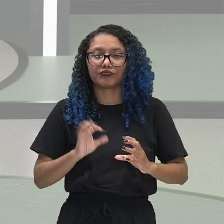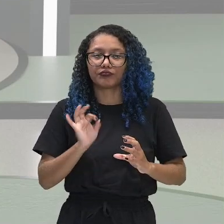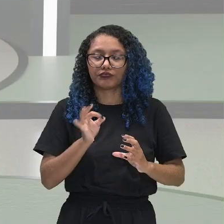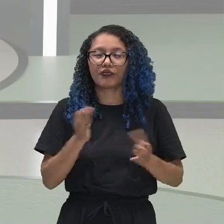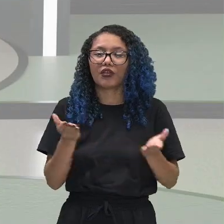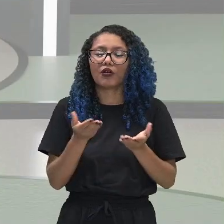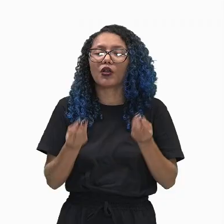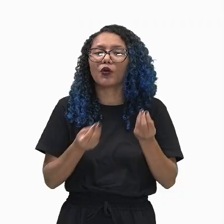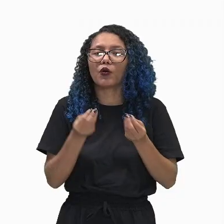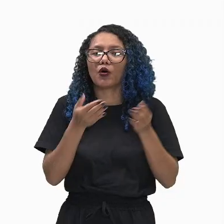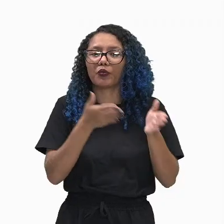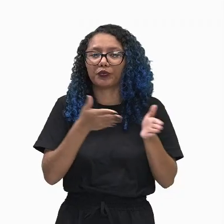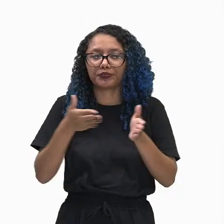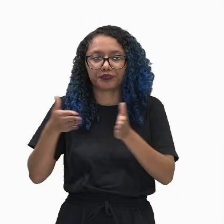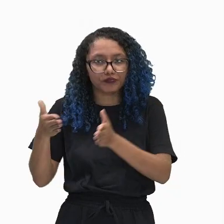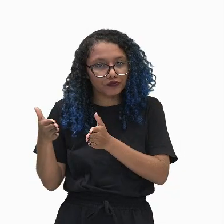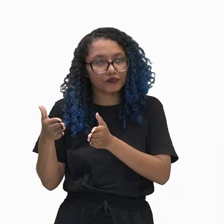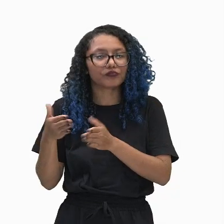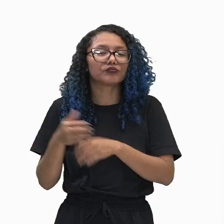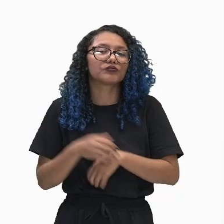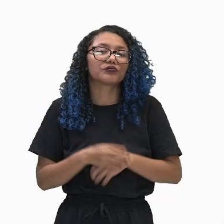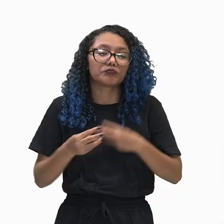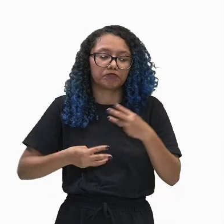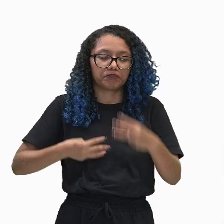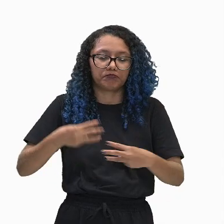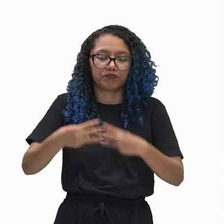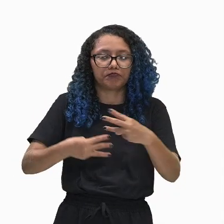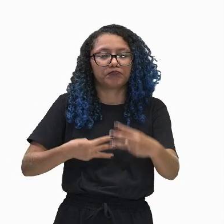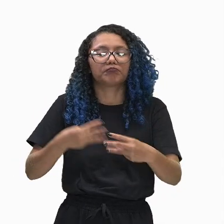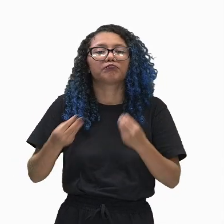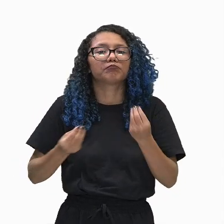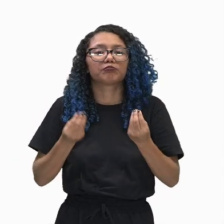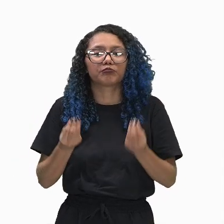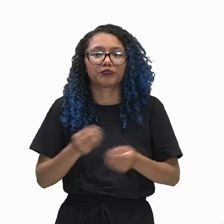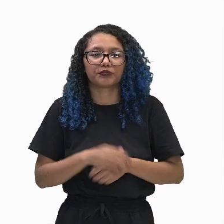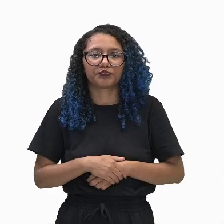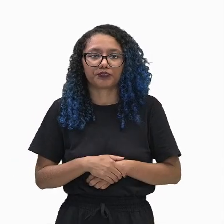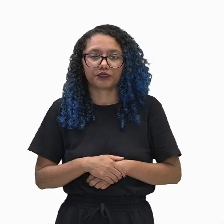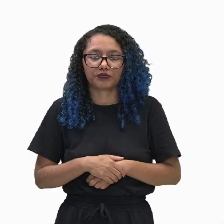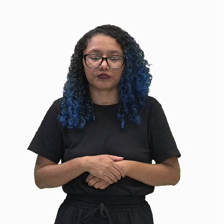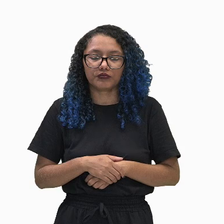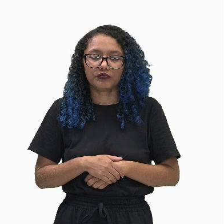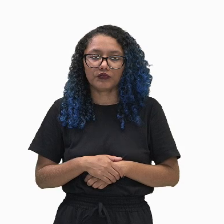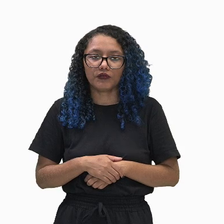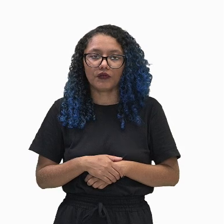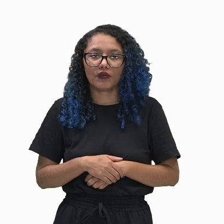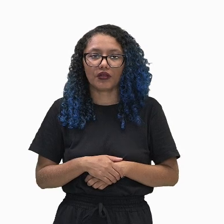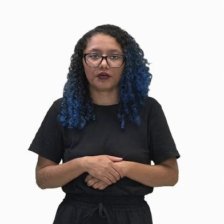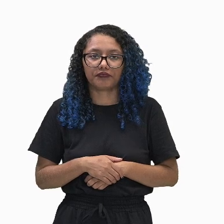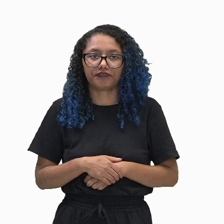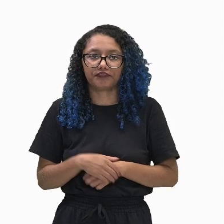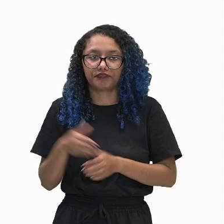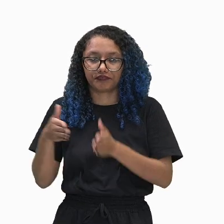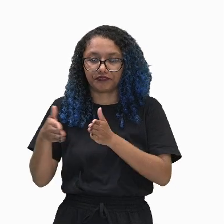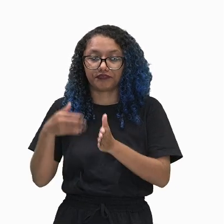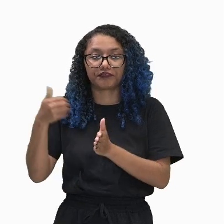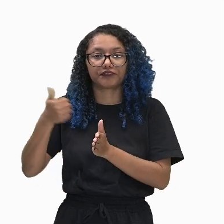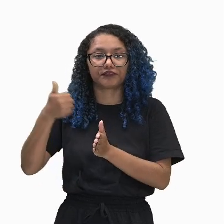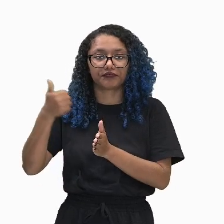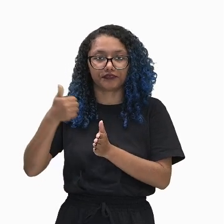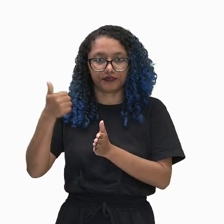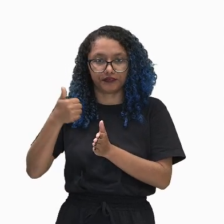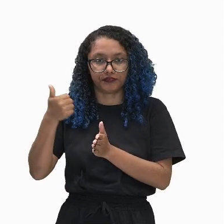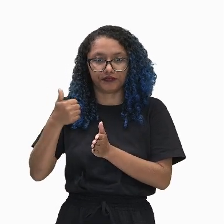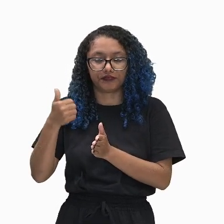em trimestres. Começando pela primeira etapa, nós temos aí essa etapa ela tem uma